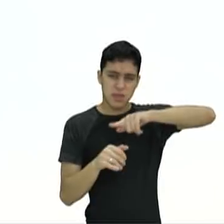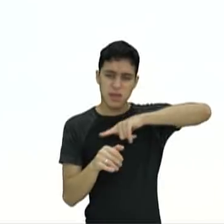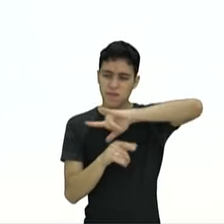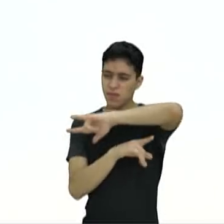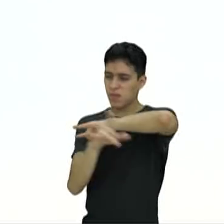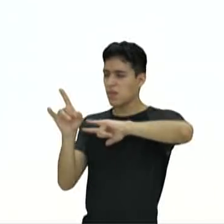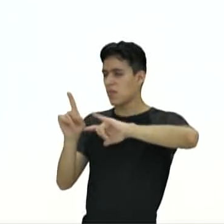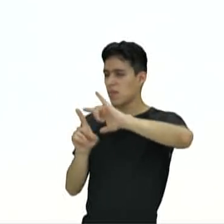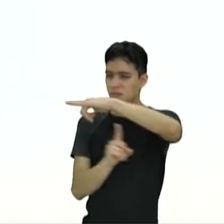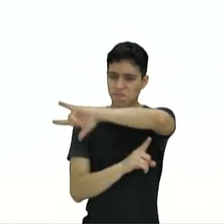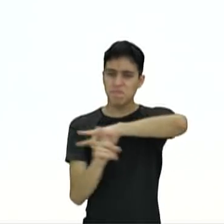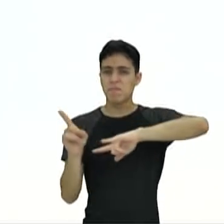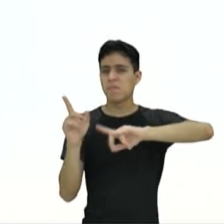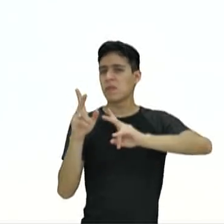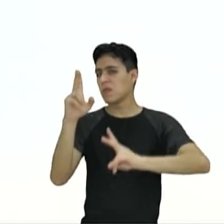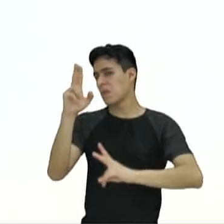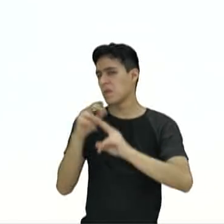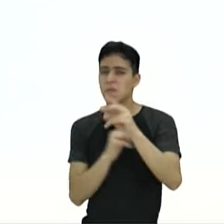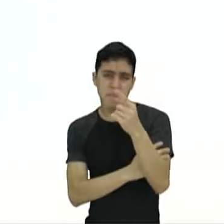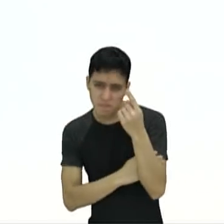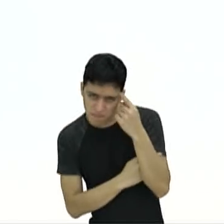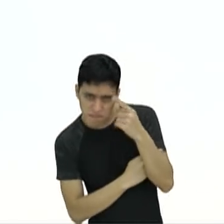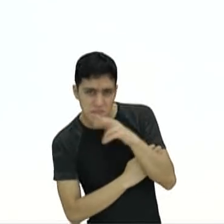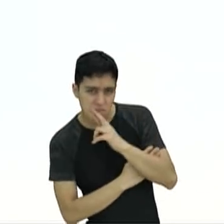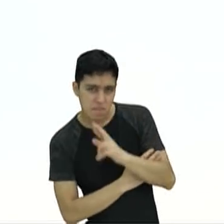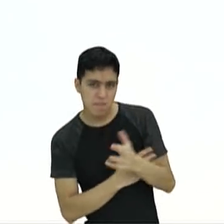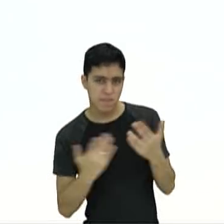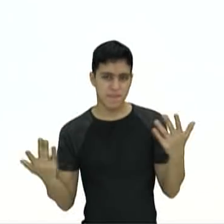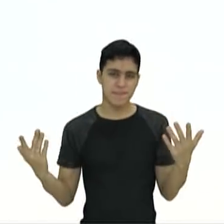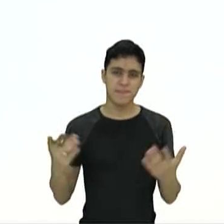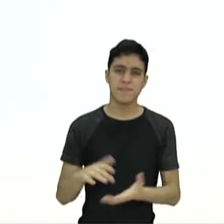alguma edição, será? Pense e responda.